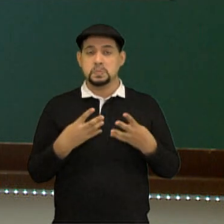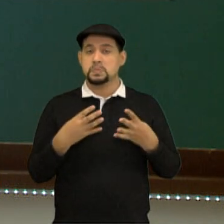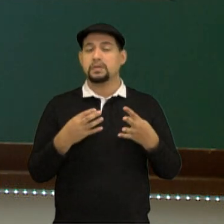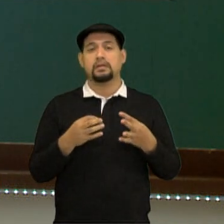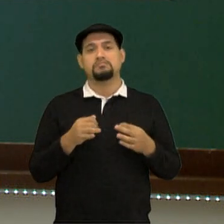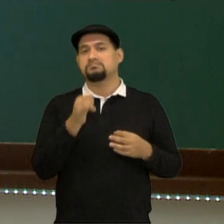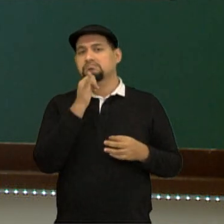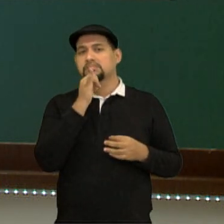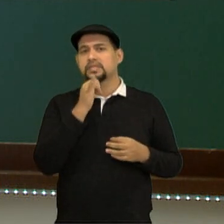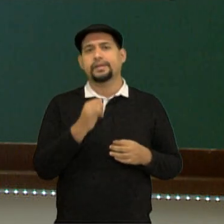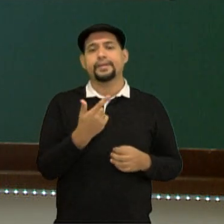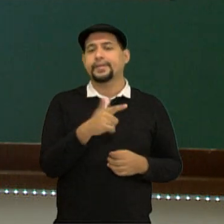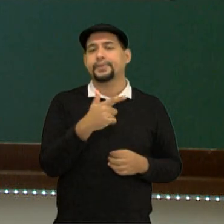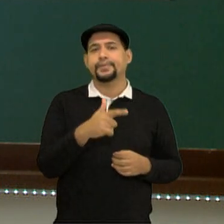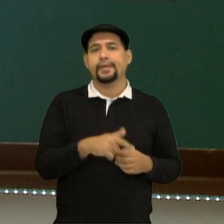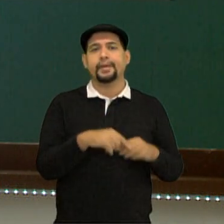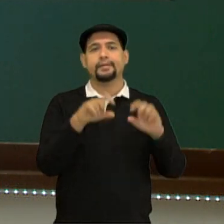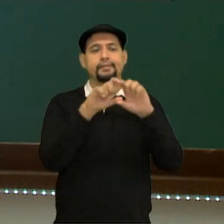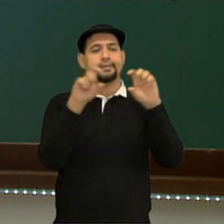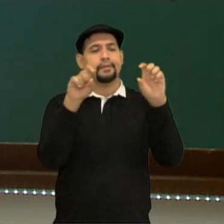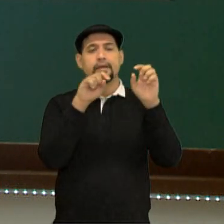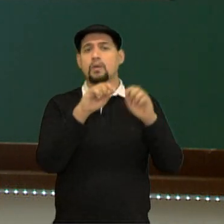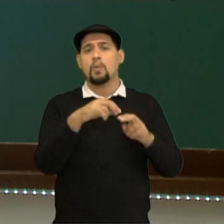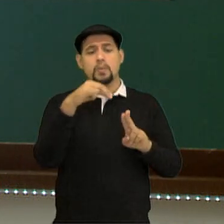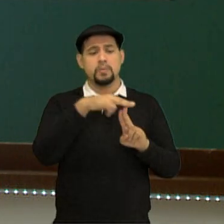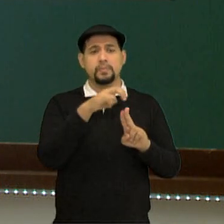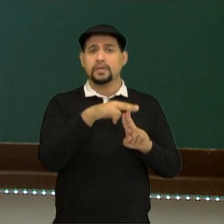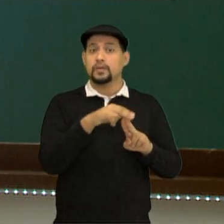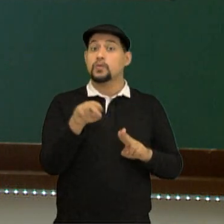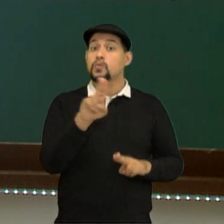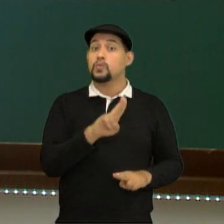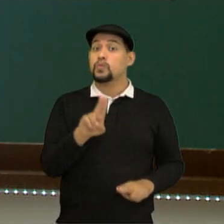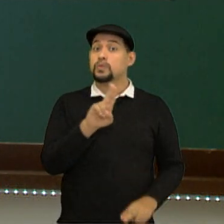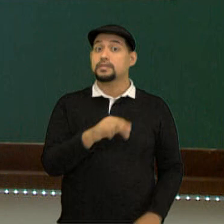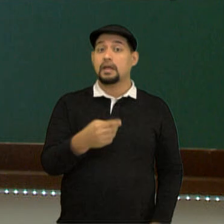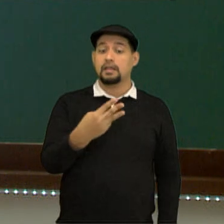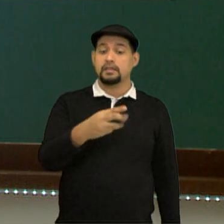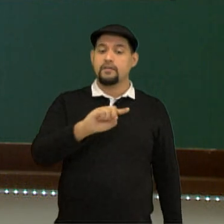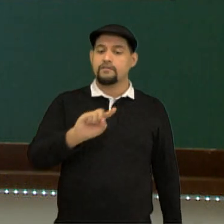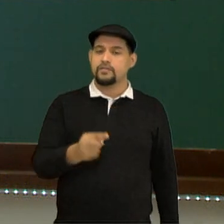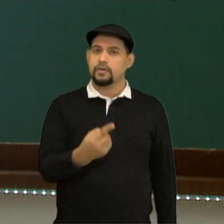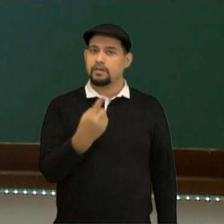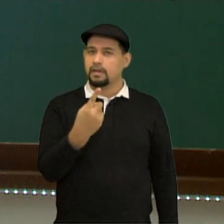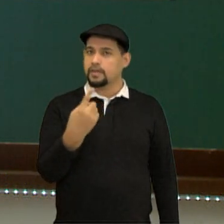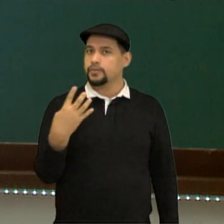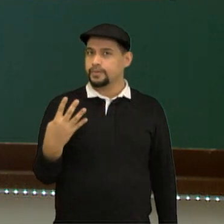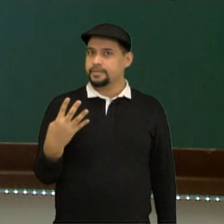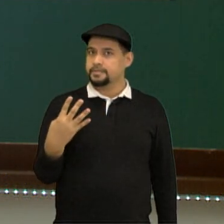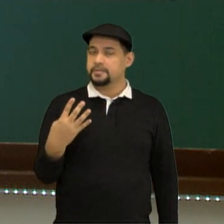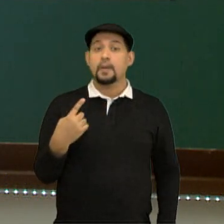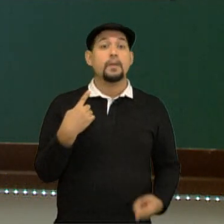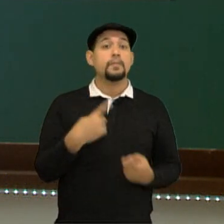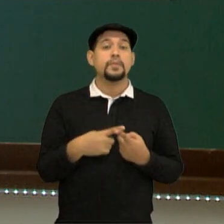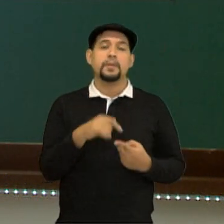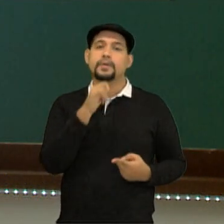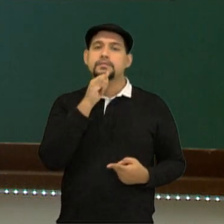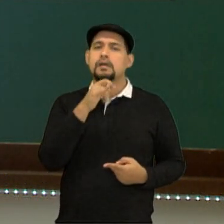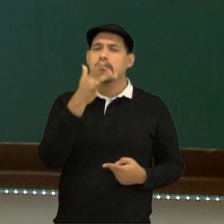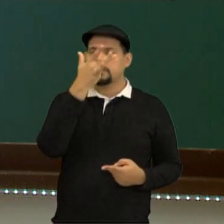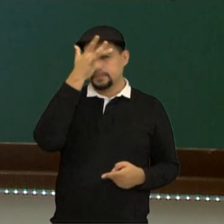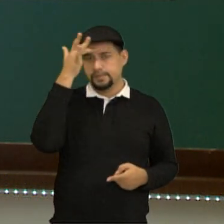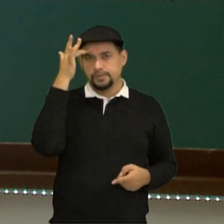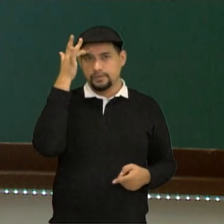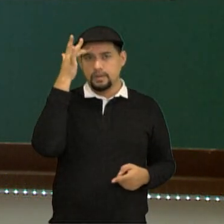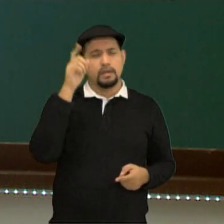e não tem lá nas alternativas o número π, use 3,14. Porque se o autor daquela